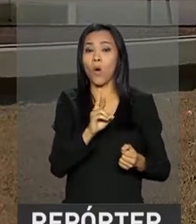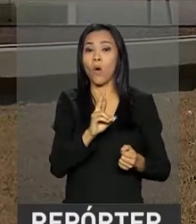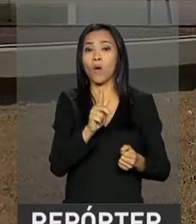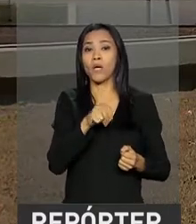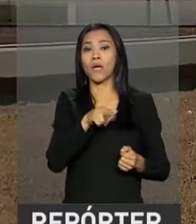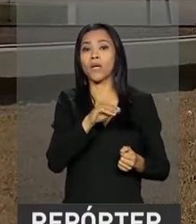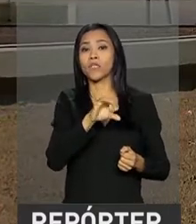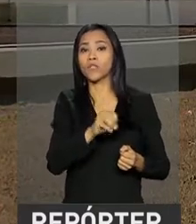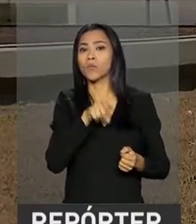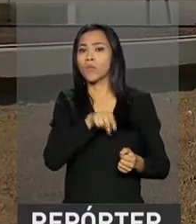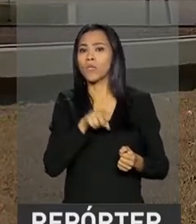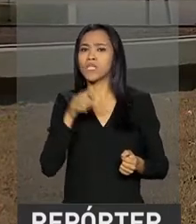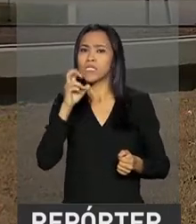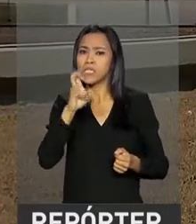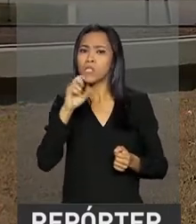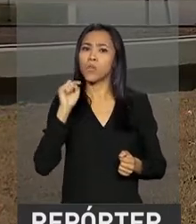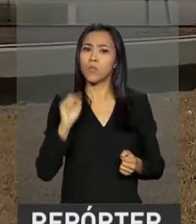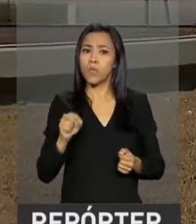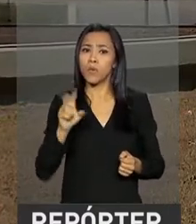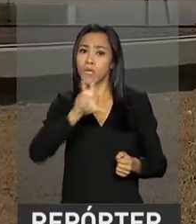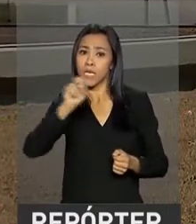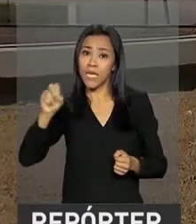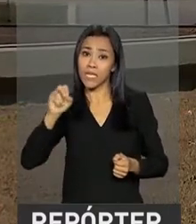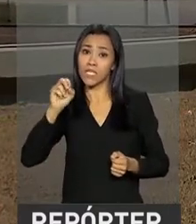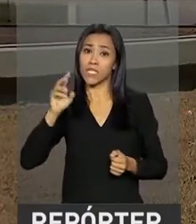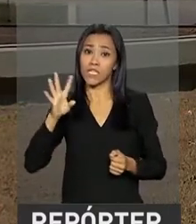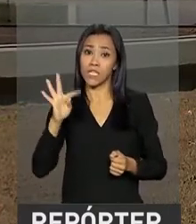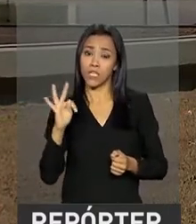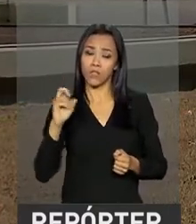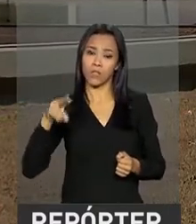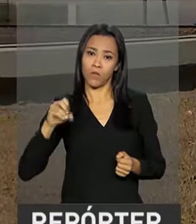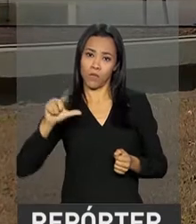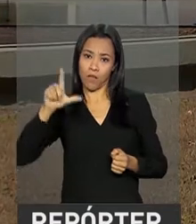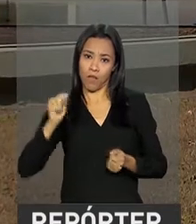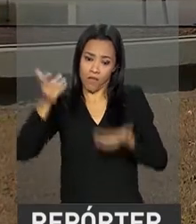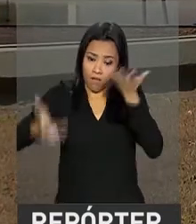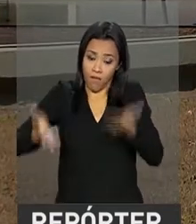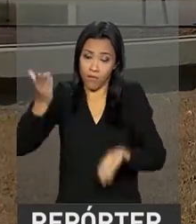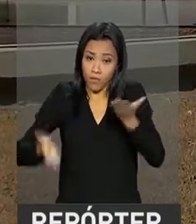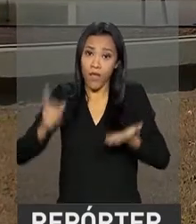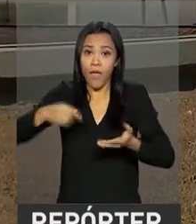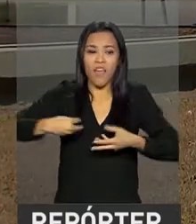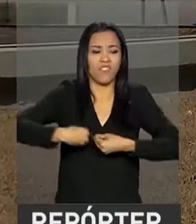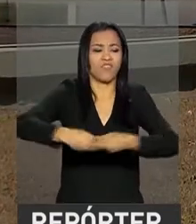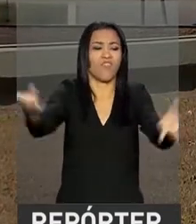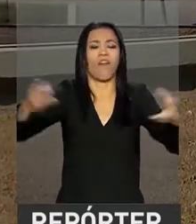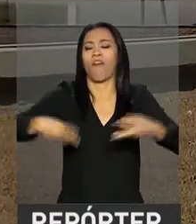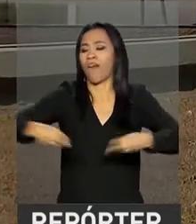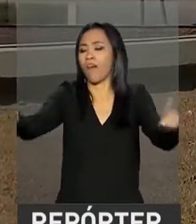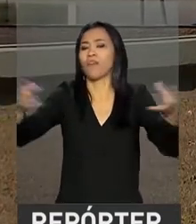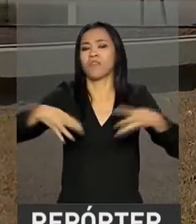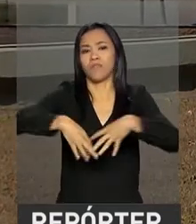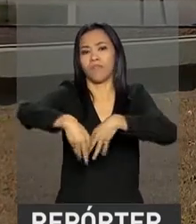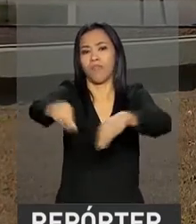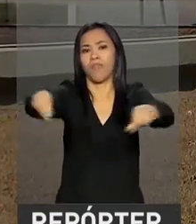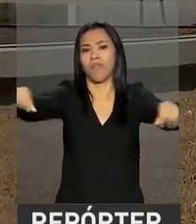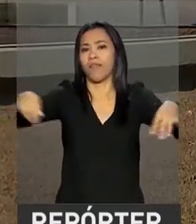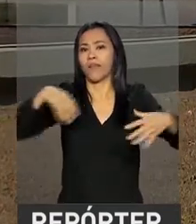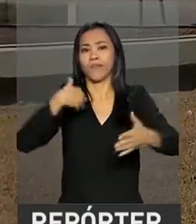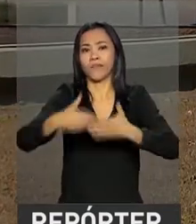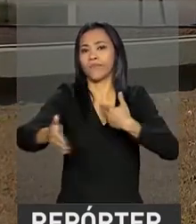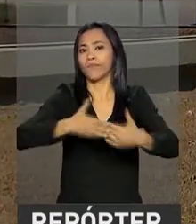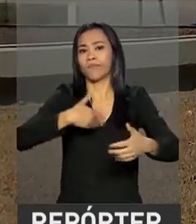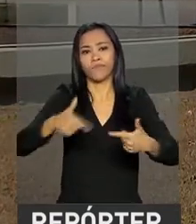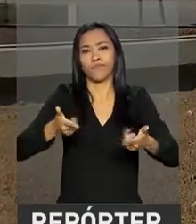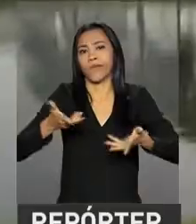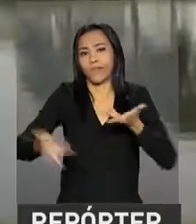a 5.500 toneladas de resíduos, são despejadas no meio ambiente sem tratamento, principalmente